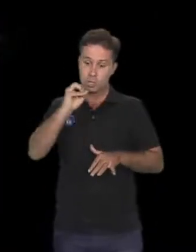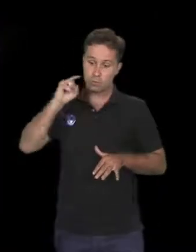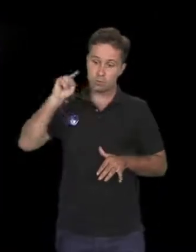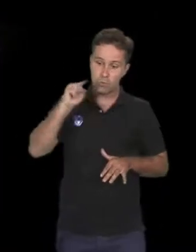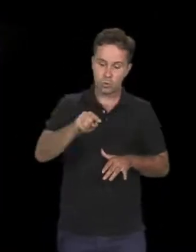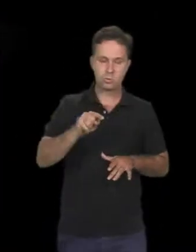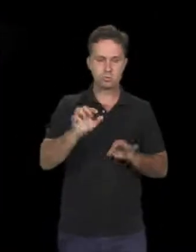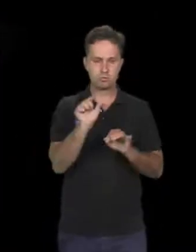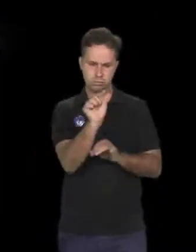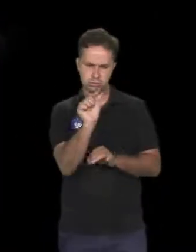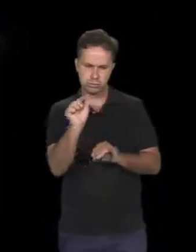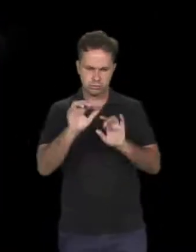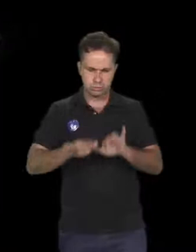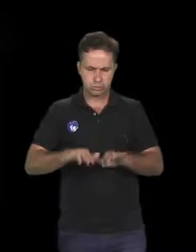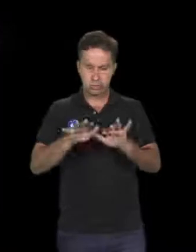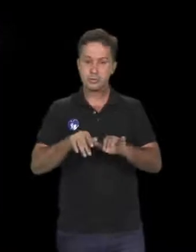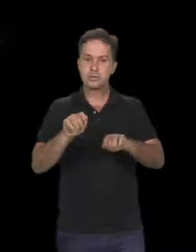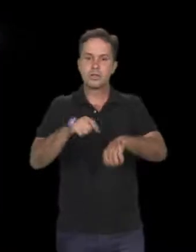retratar essa complexidade.